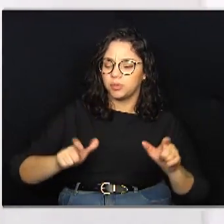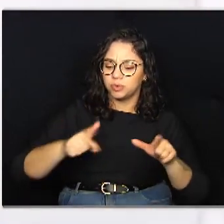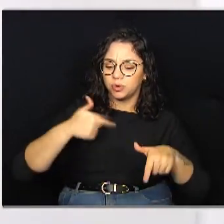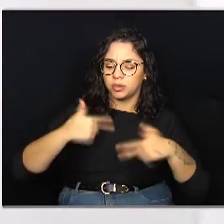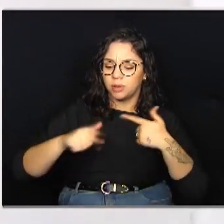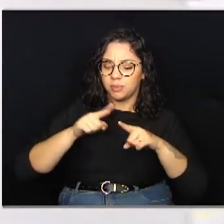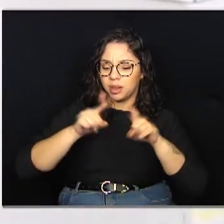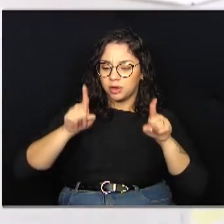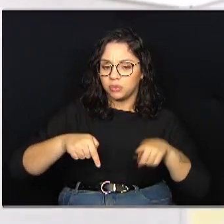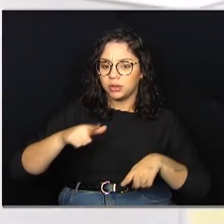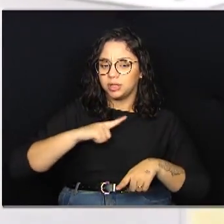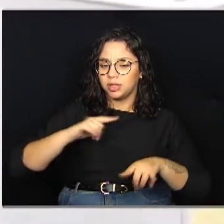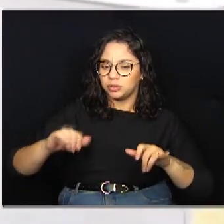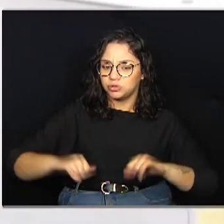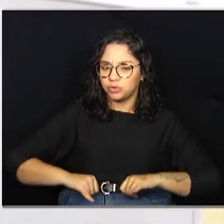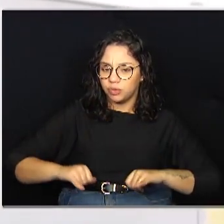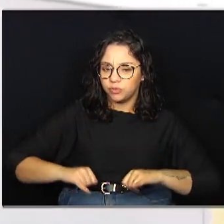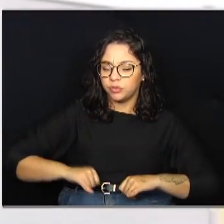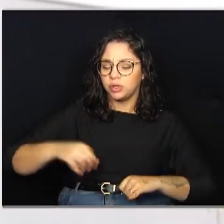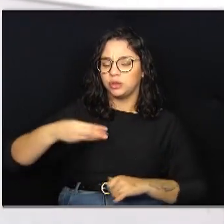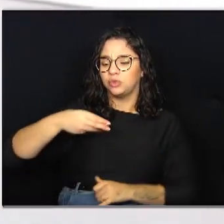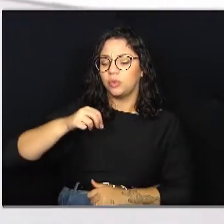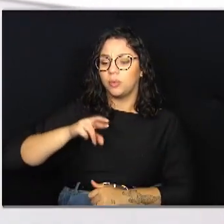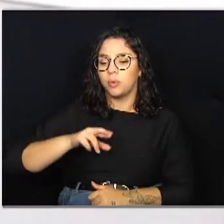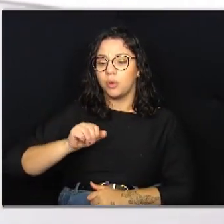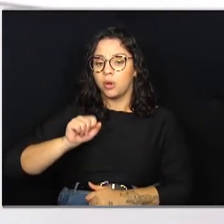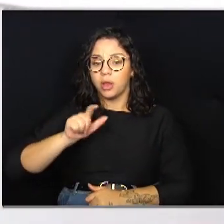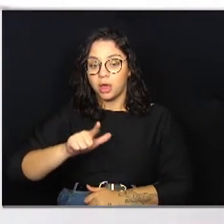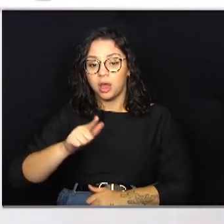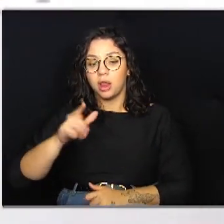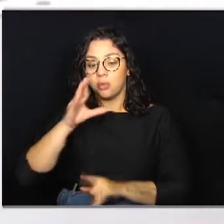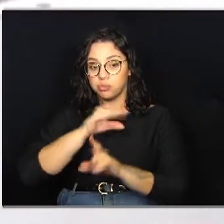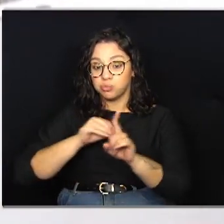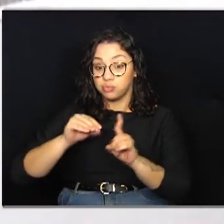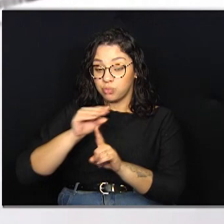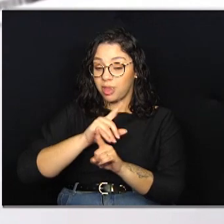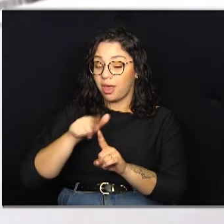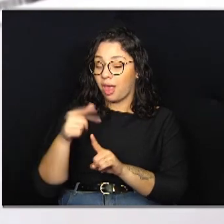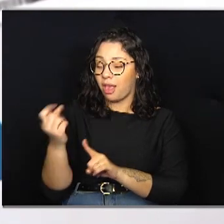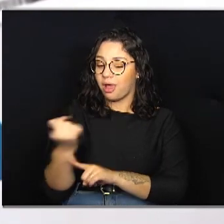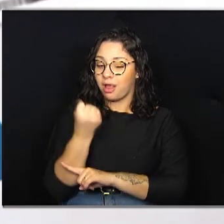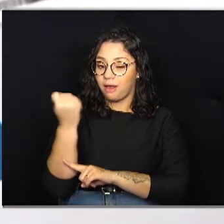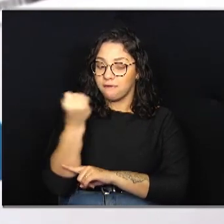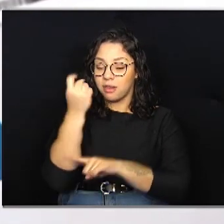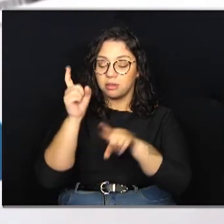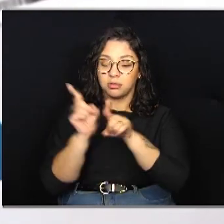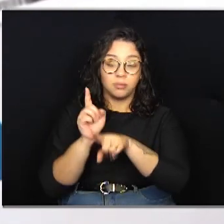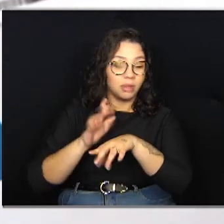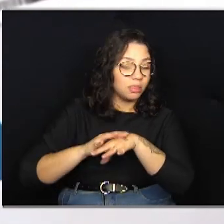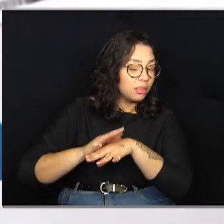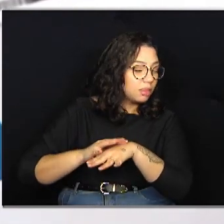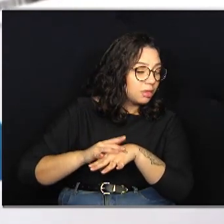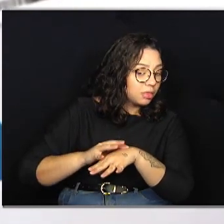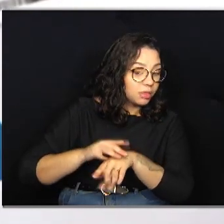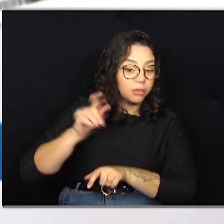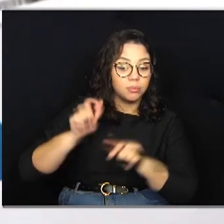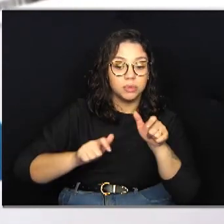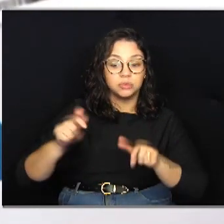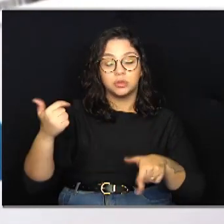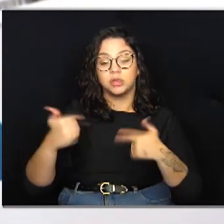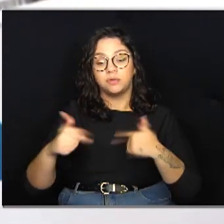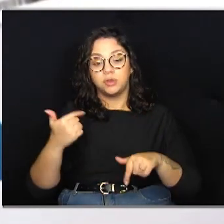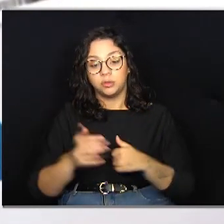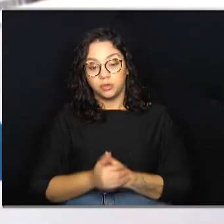assédio moral. O assédio moral tem colocado uma situação de agravamento, de adoecimento dos trabalhadores.